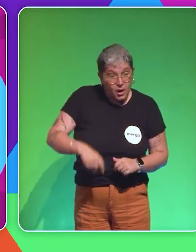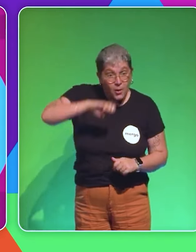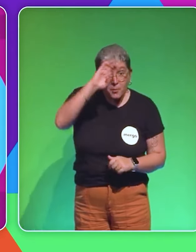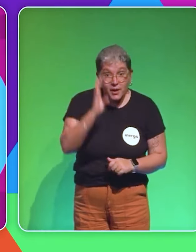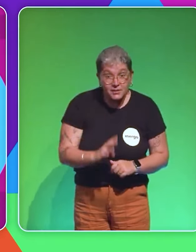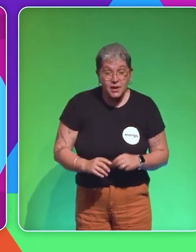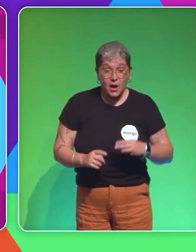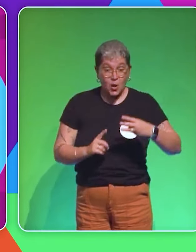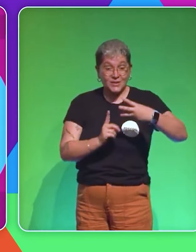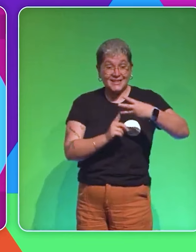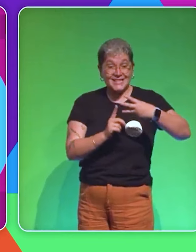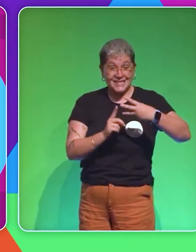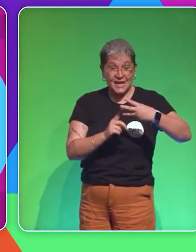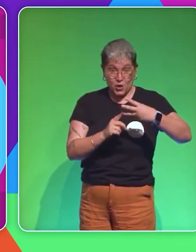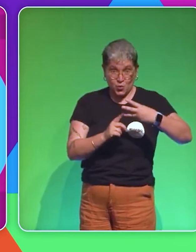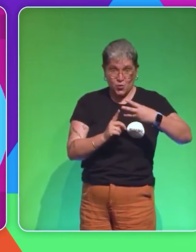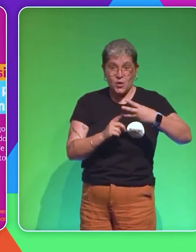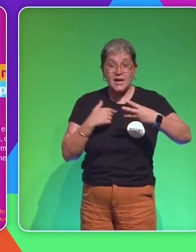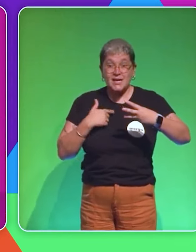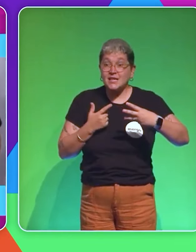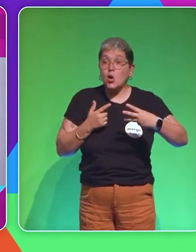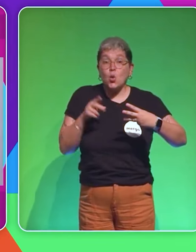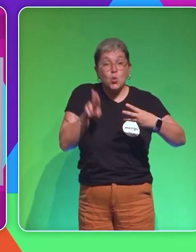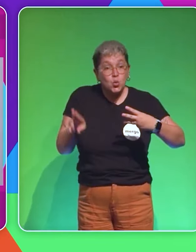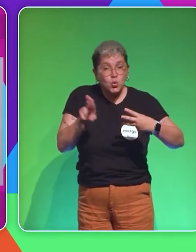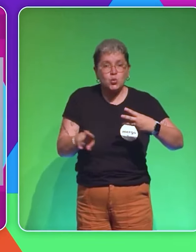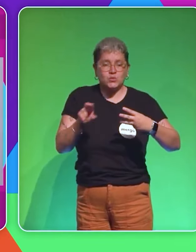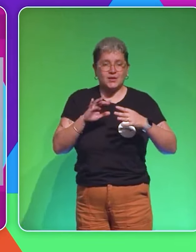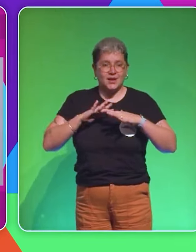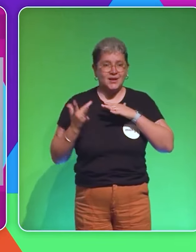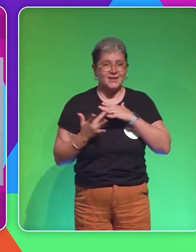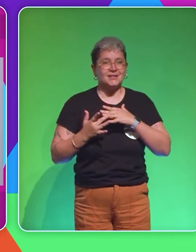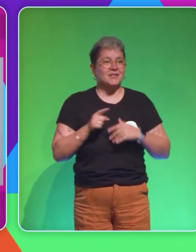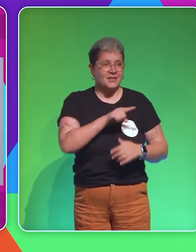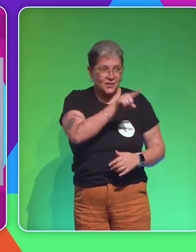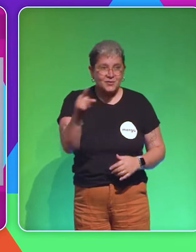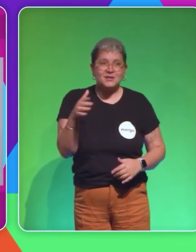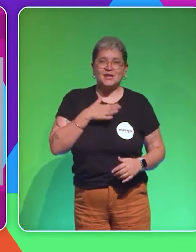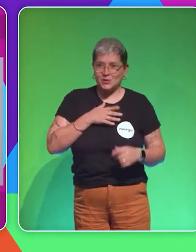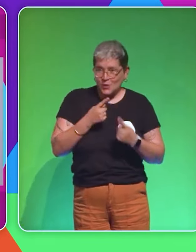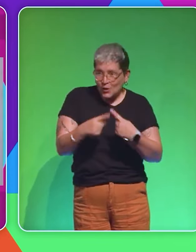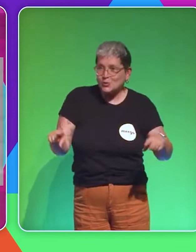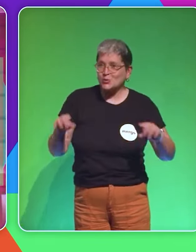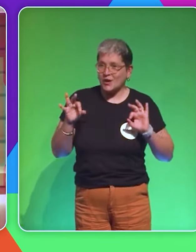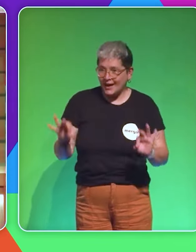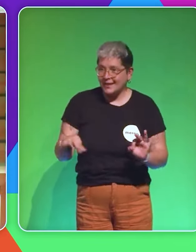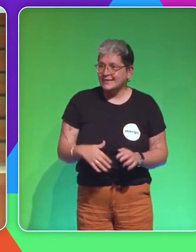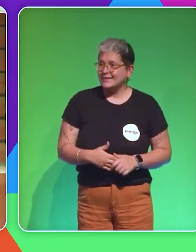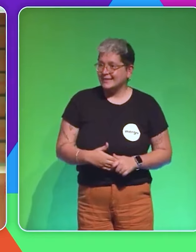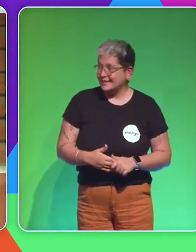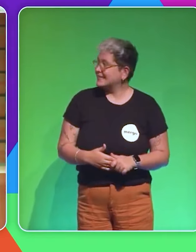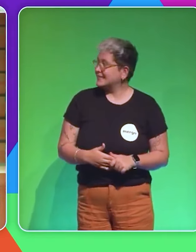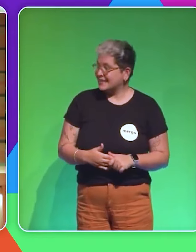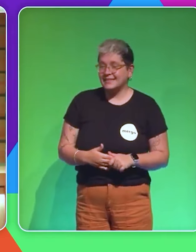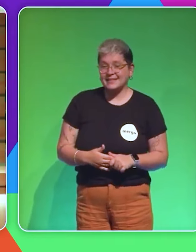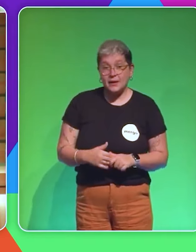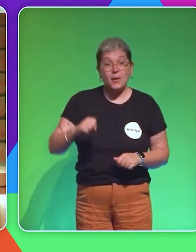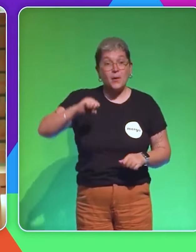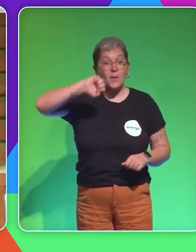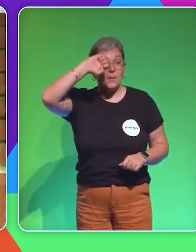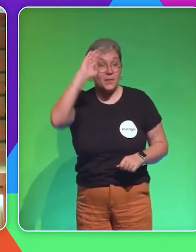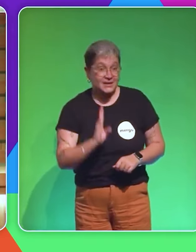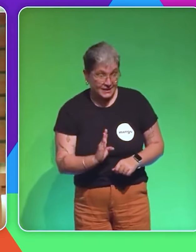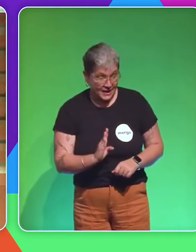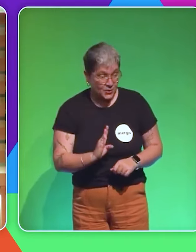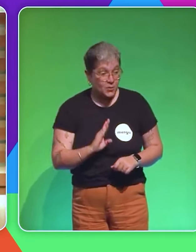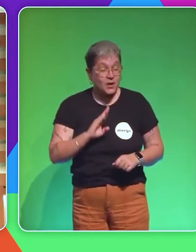consumidor de rede social né o vocês gostam do churrasco né O Brasil é o segundo